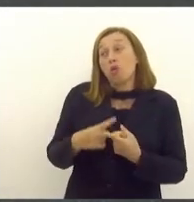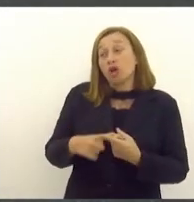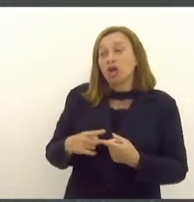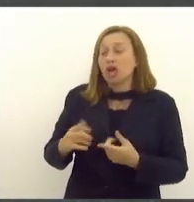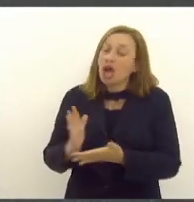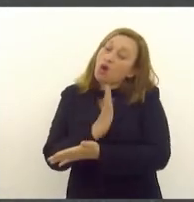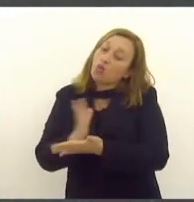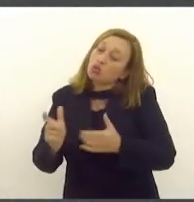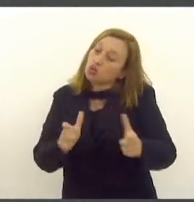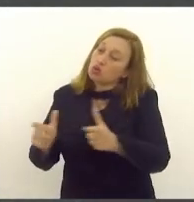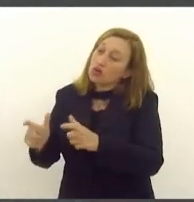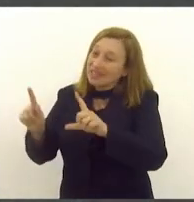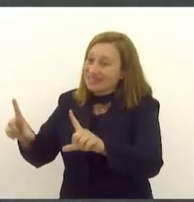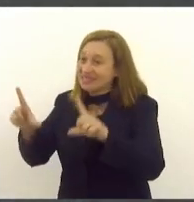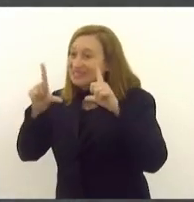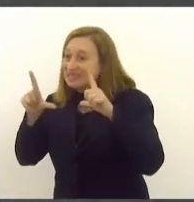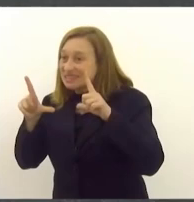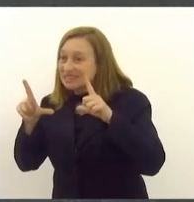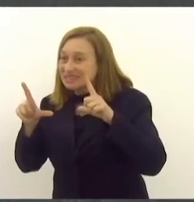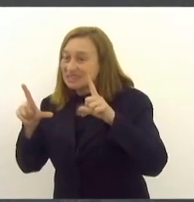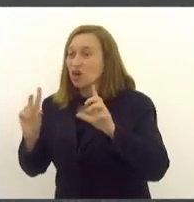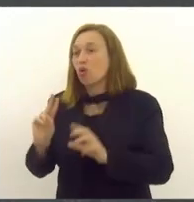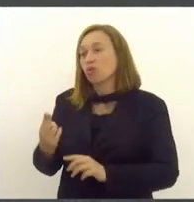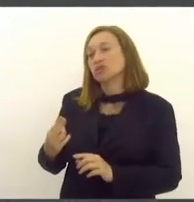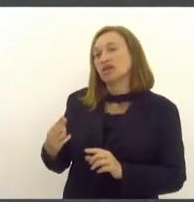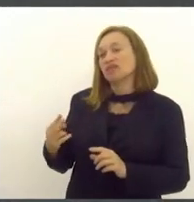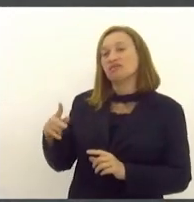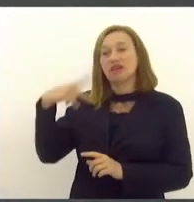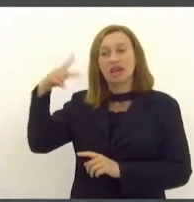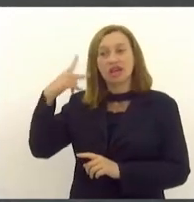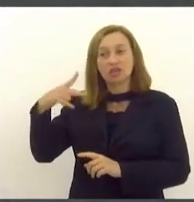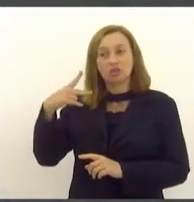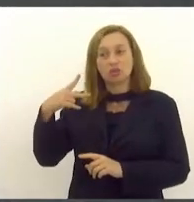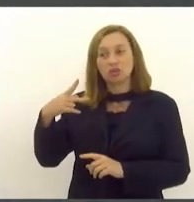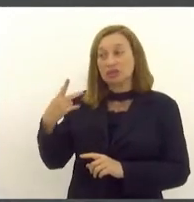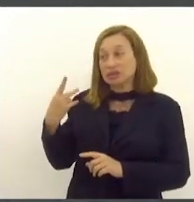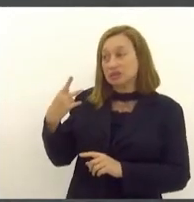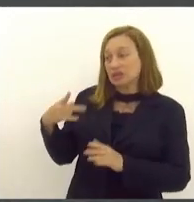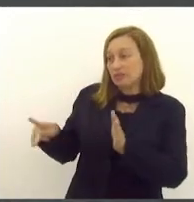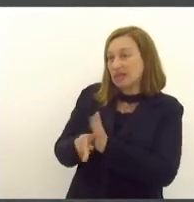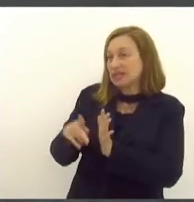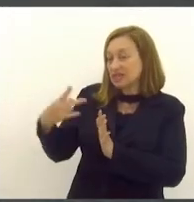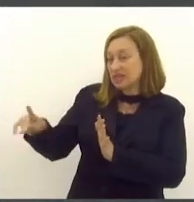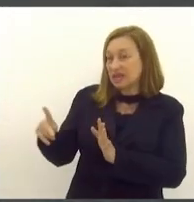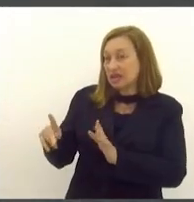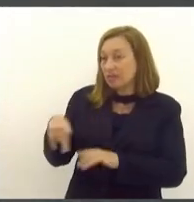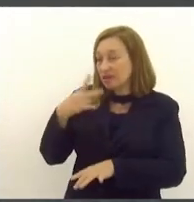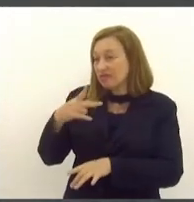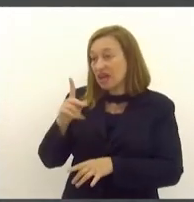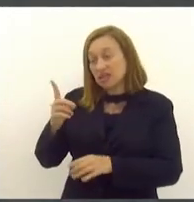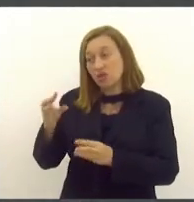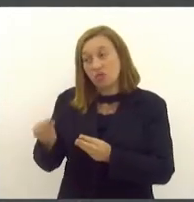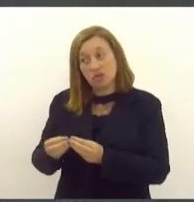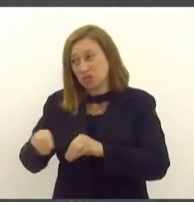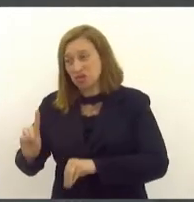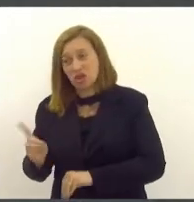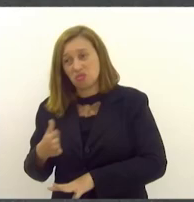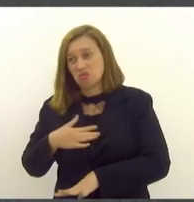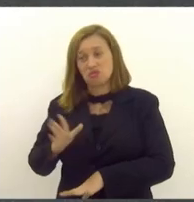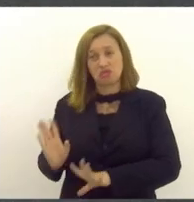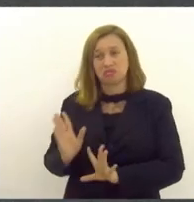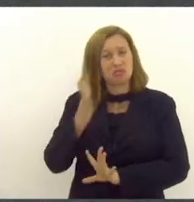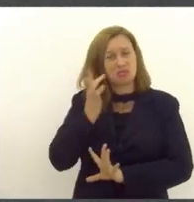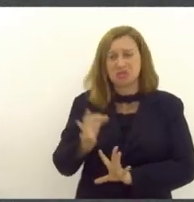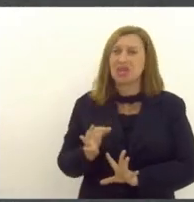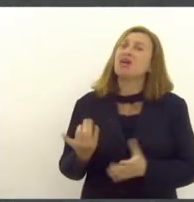em determinados lugares tem vereadores dele que pede para ele não fazer essa ação lá para não prejudicar os votos deles não sei né